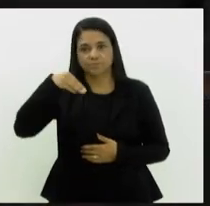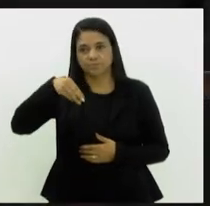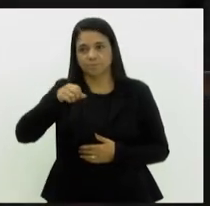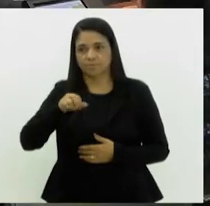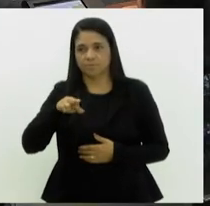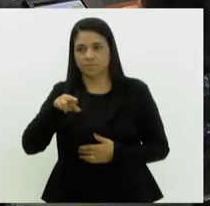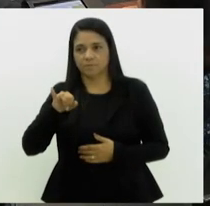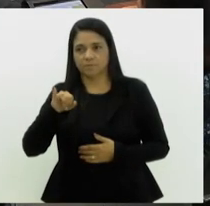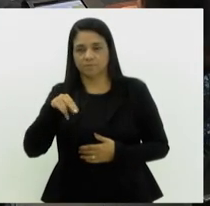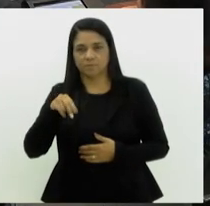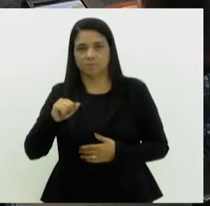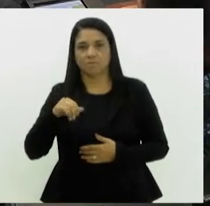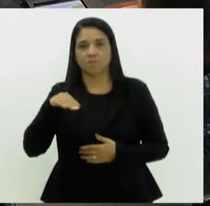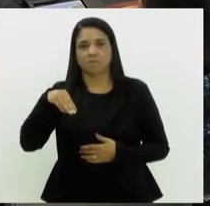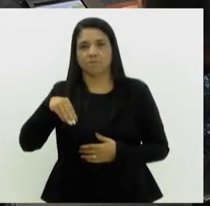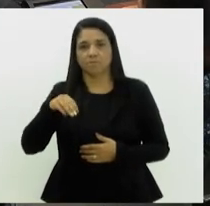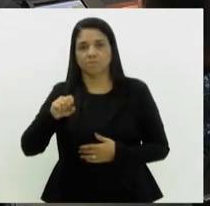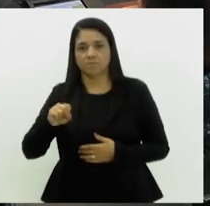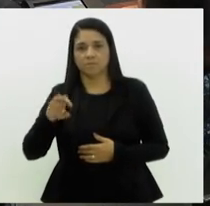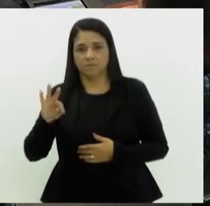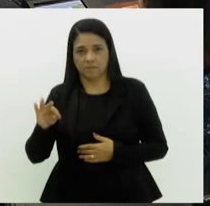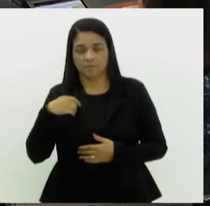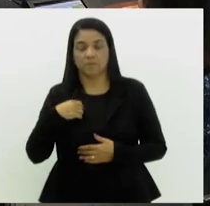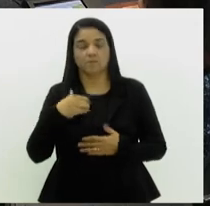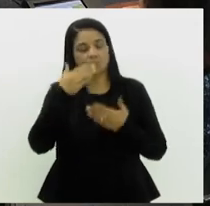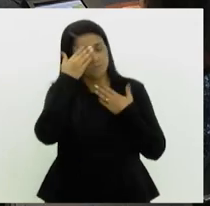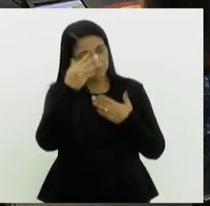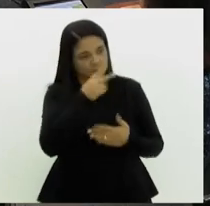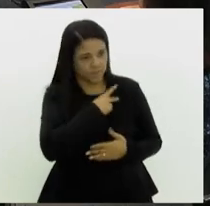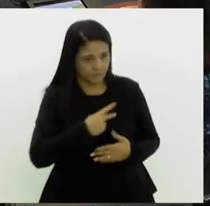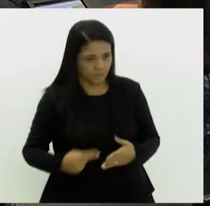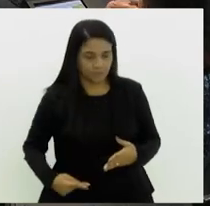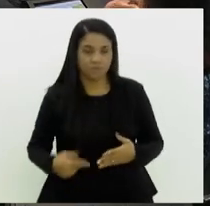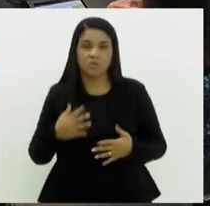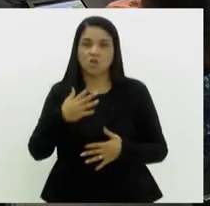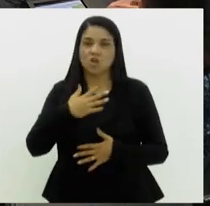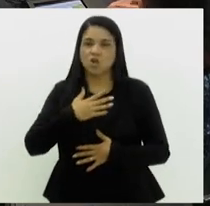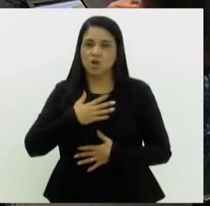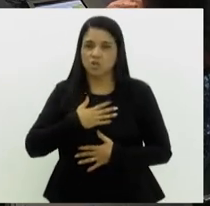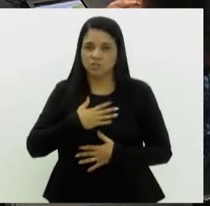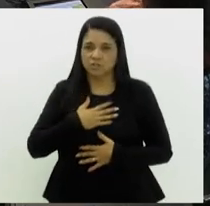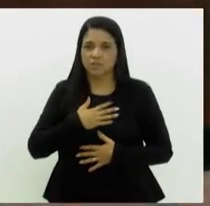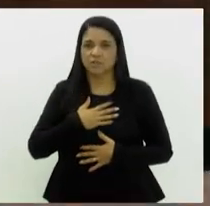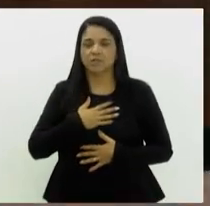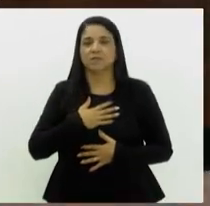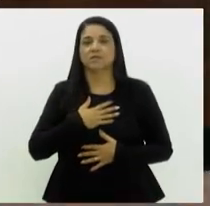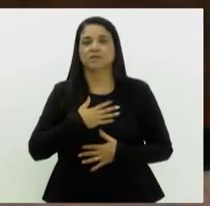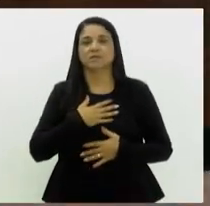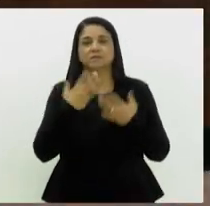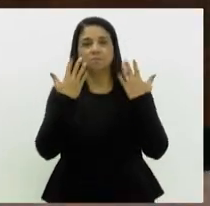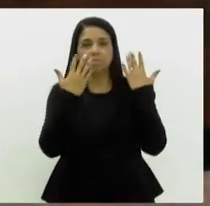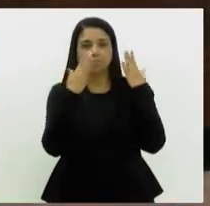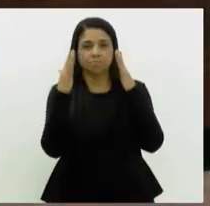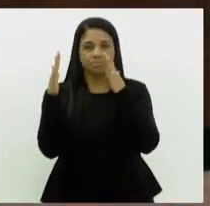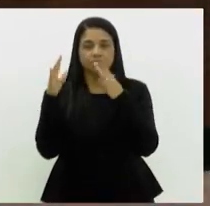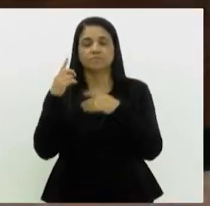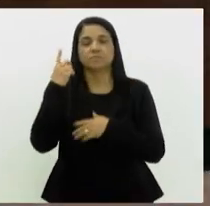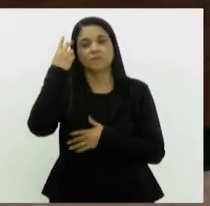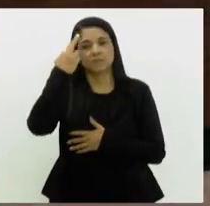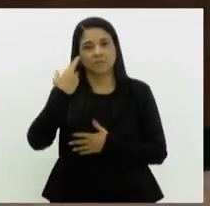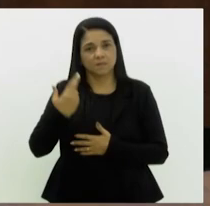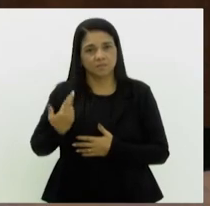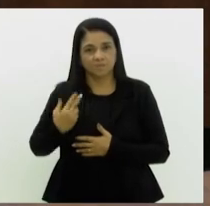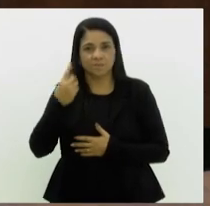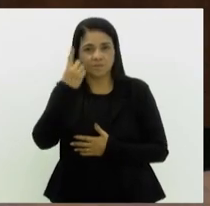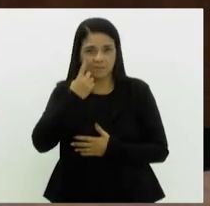discutir. Obrigada, presidenta. Também gostaria muito de saudar e parabenizar a deputada Renata